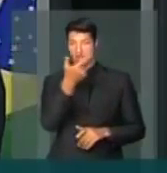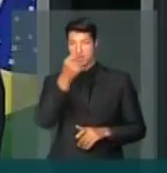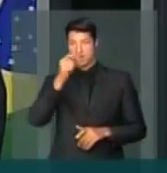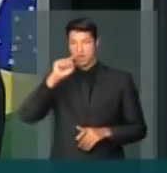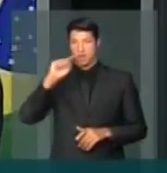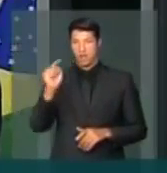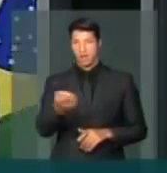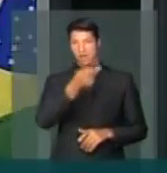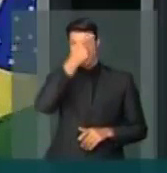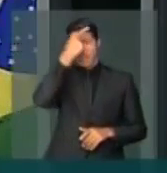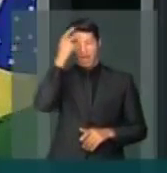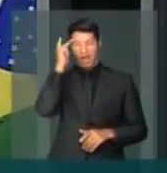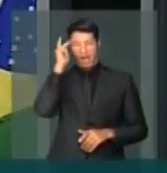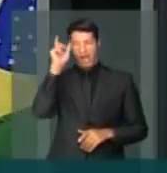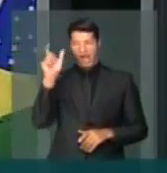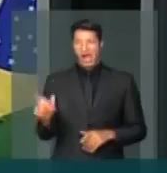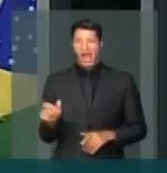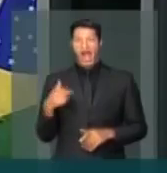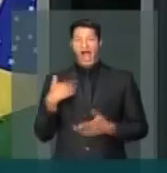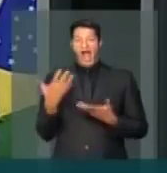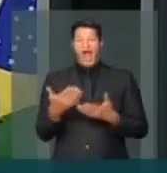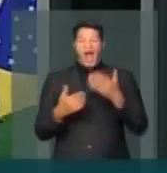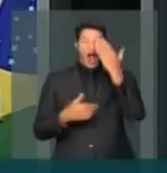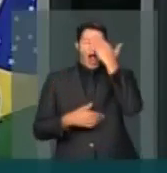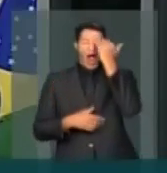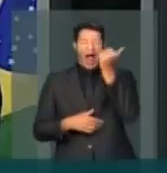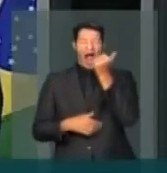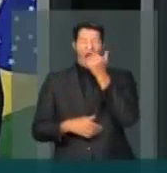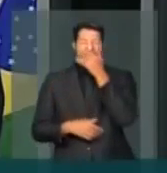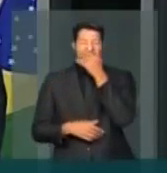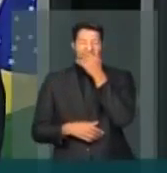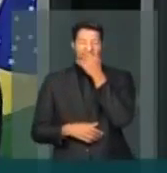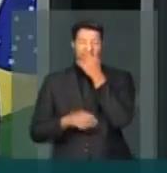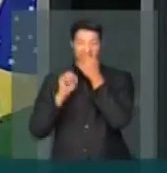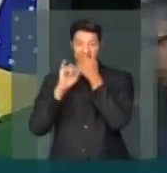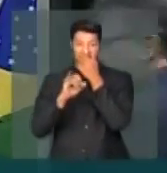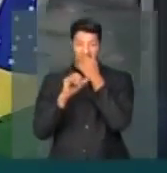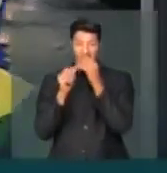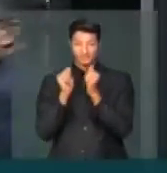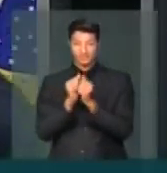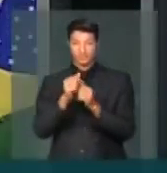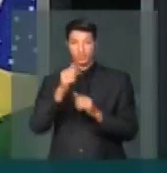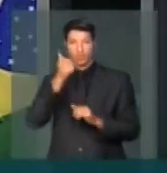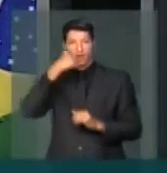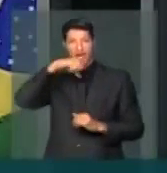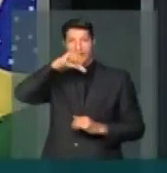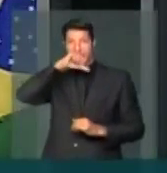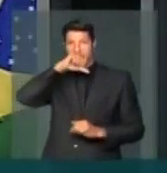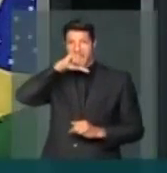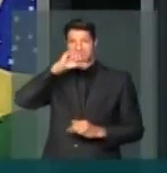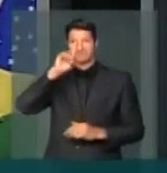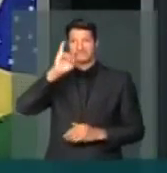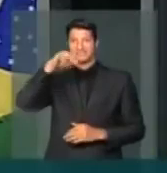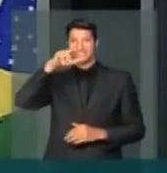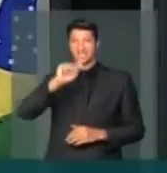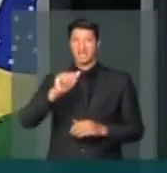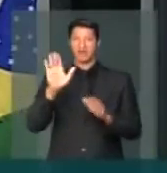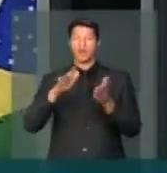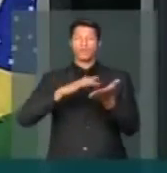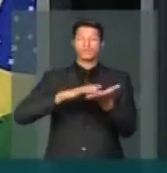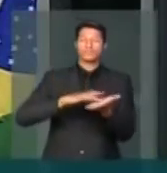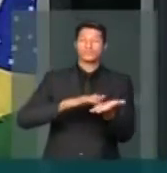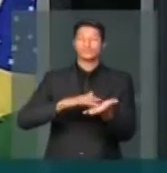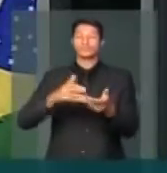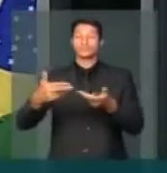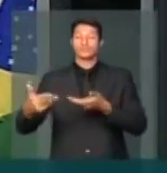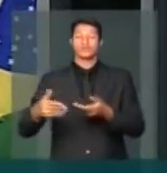120 mil vidas. Eu queria saber se foi com a mãe de Iná, qual foi o tarólogo